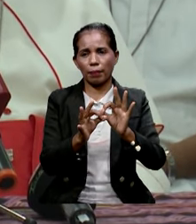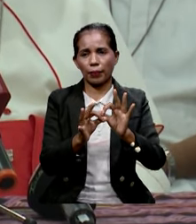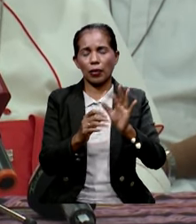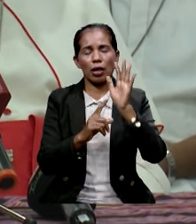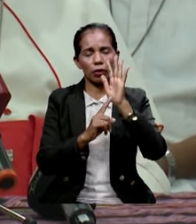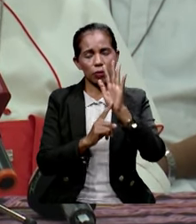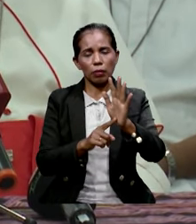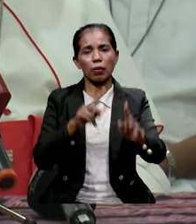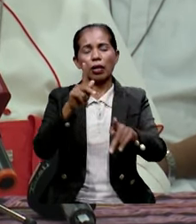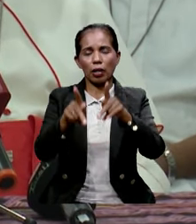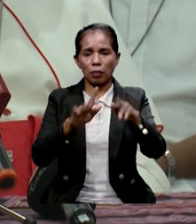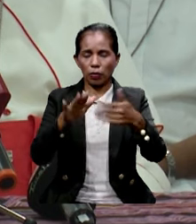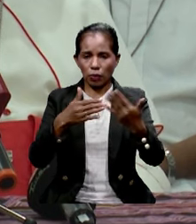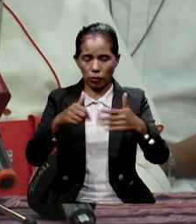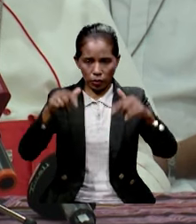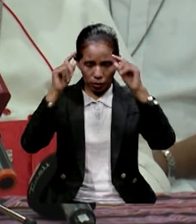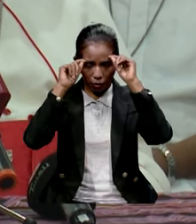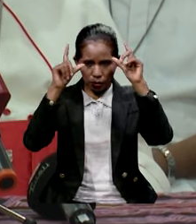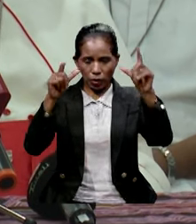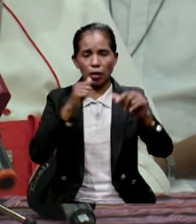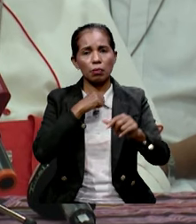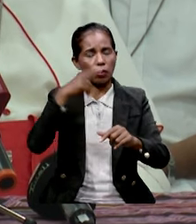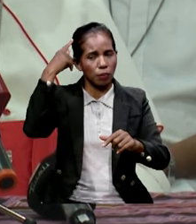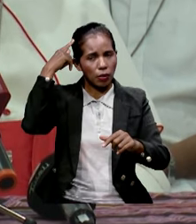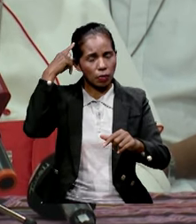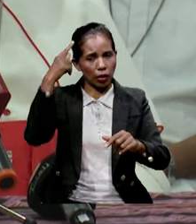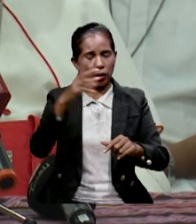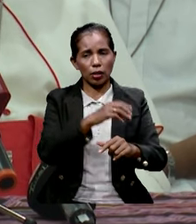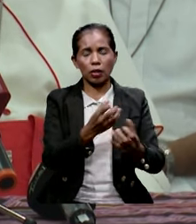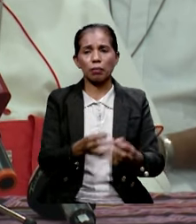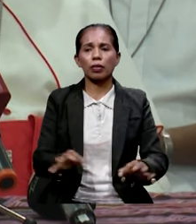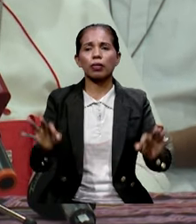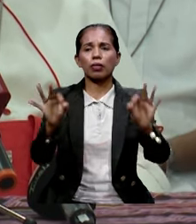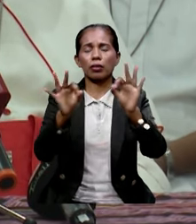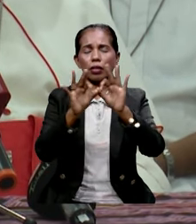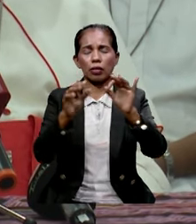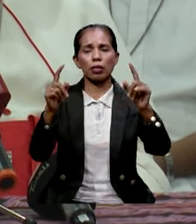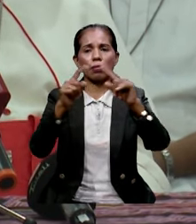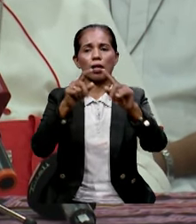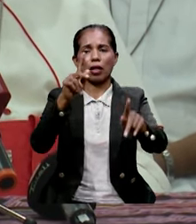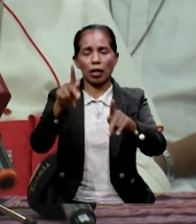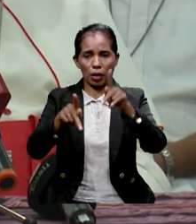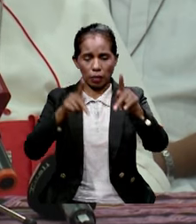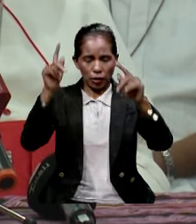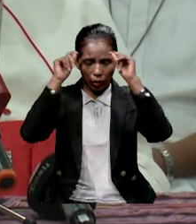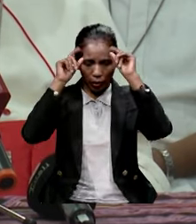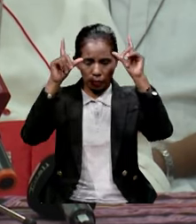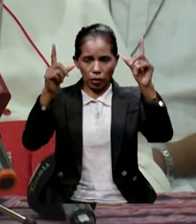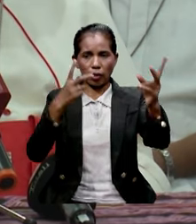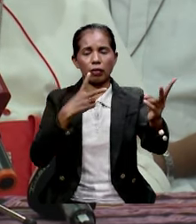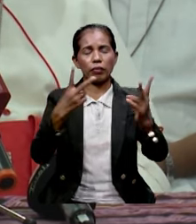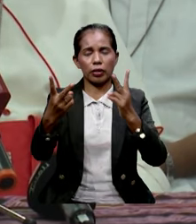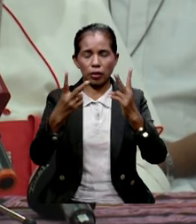povo timorense. Então o Papa vem principalmente para o povo timorense. Esta é visita, como